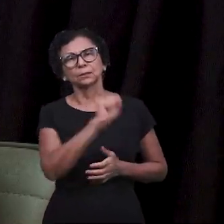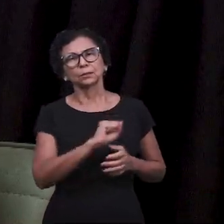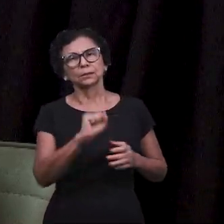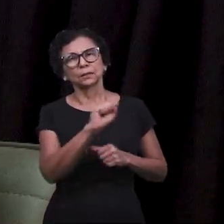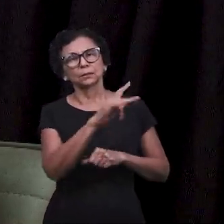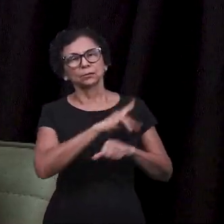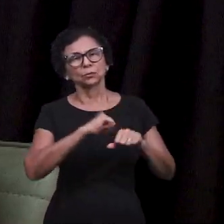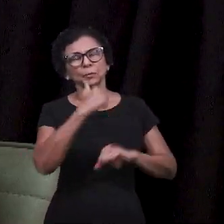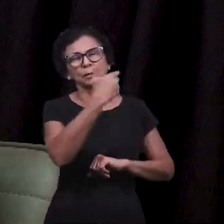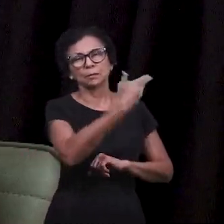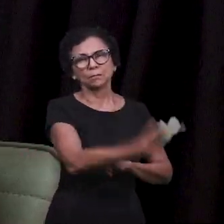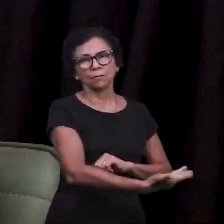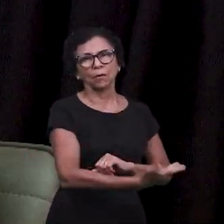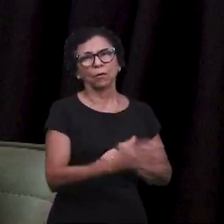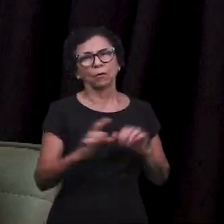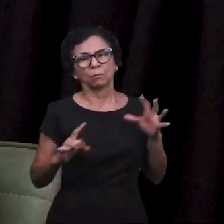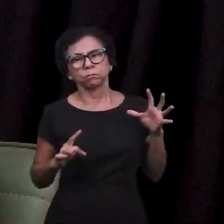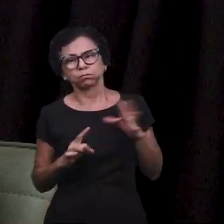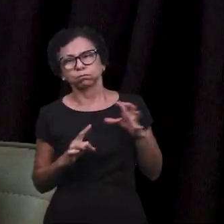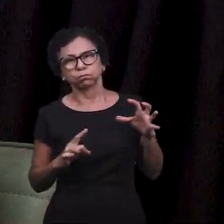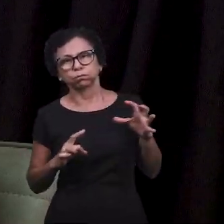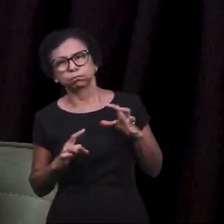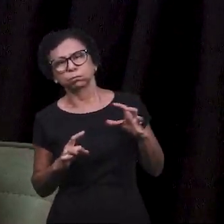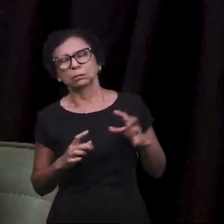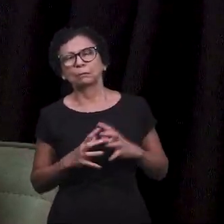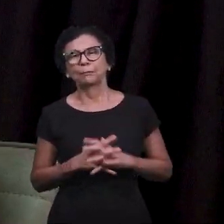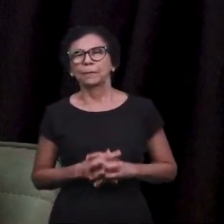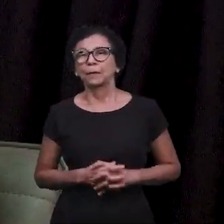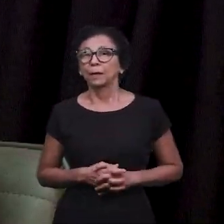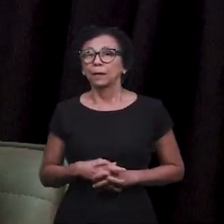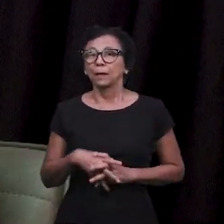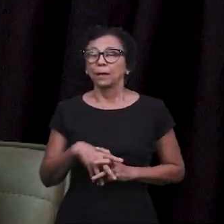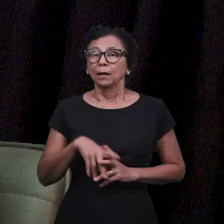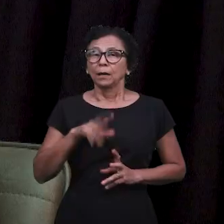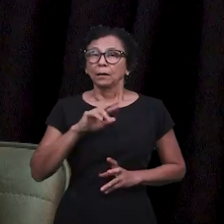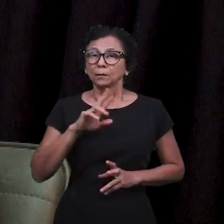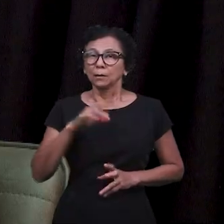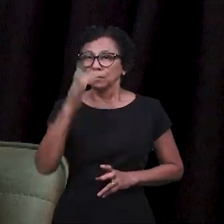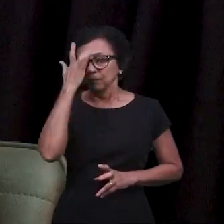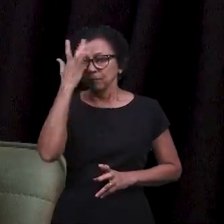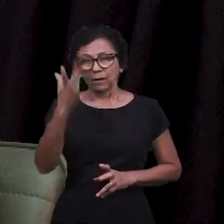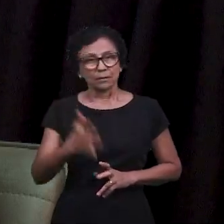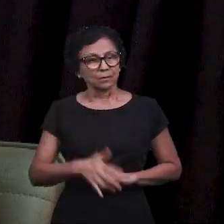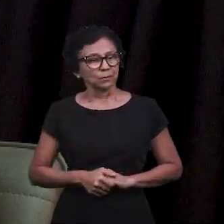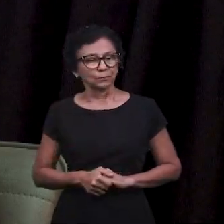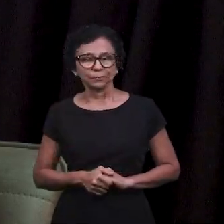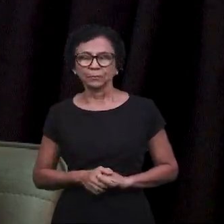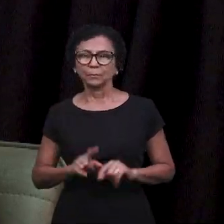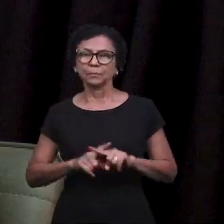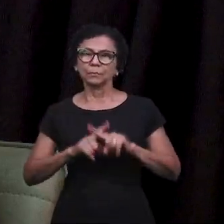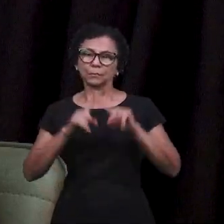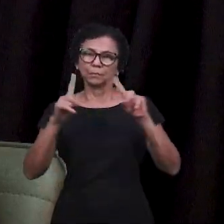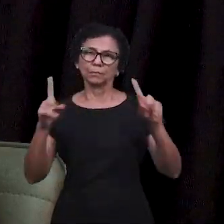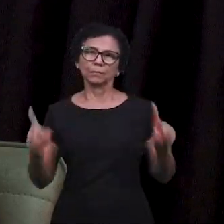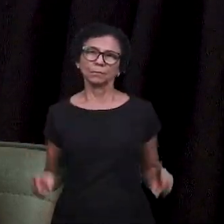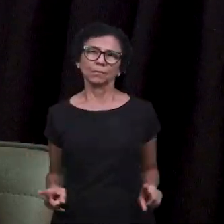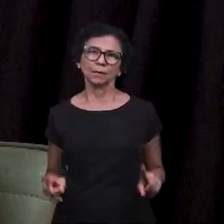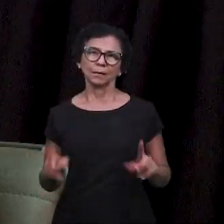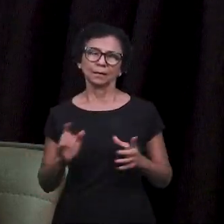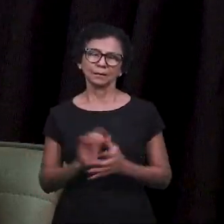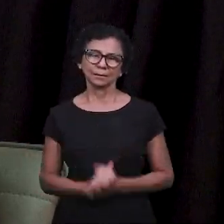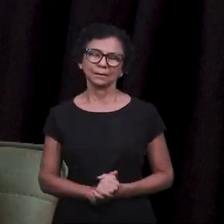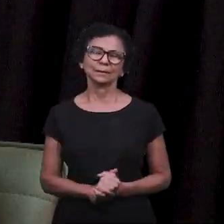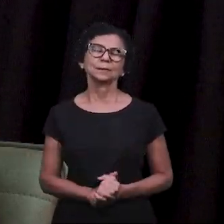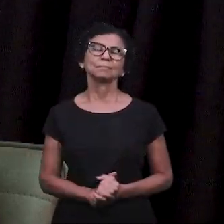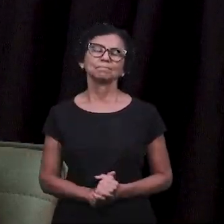de que ainda há muito a ser feito, efetivamente. Não é fácil, não é uma tarefa simples, mas a transformação começa realmente por uma